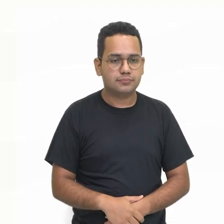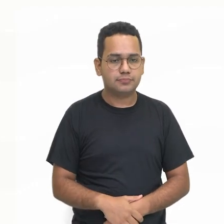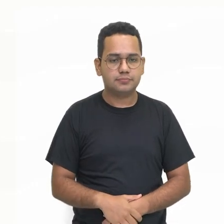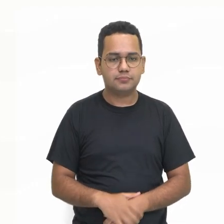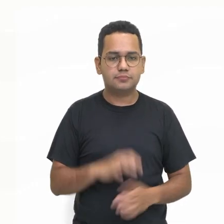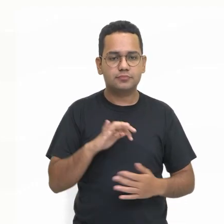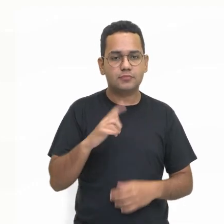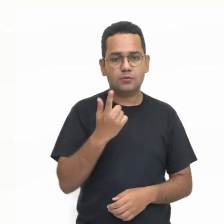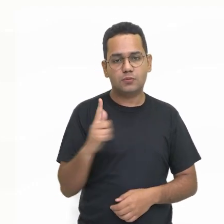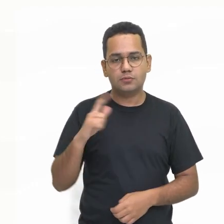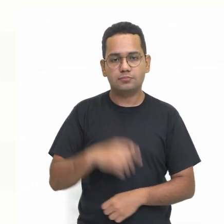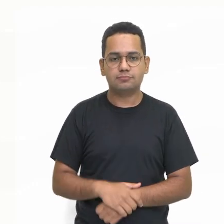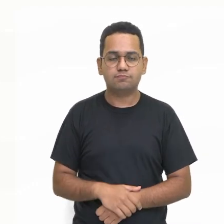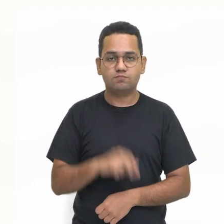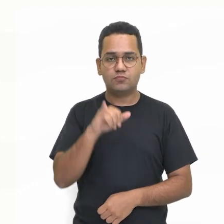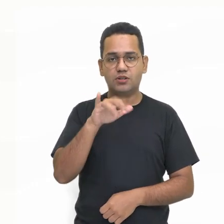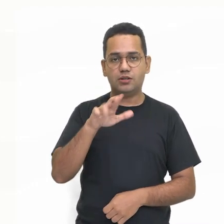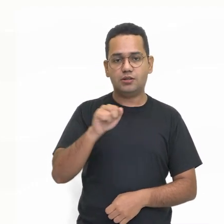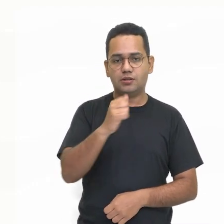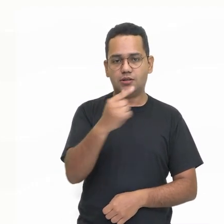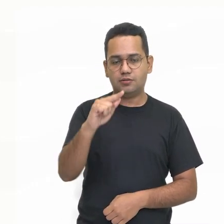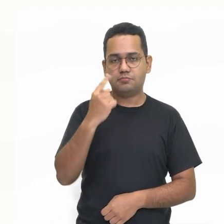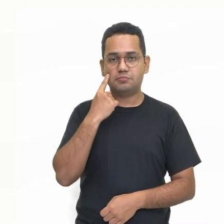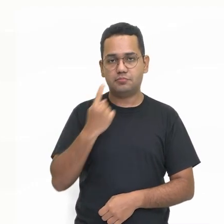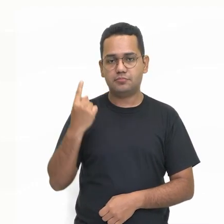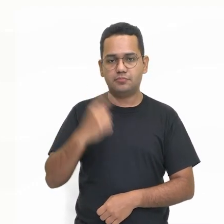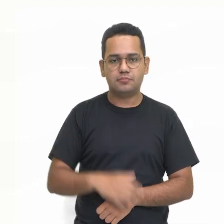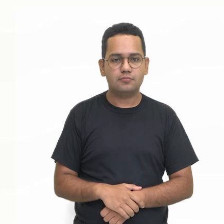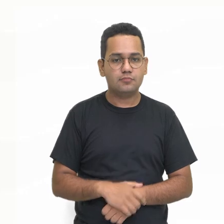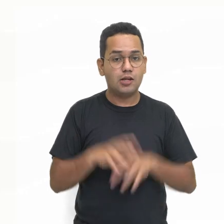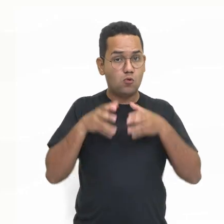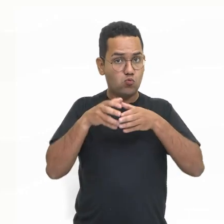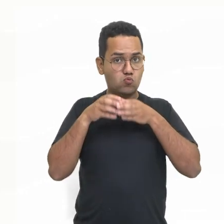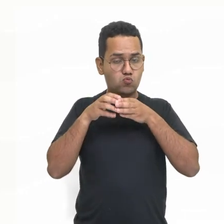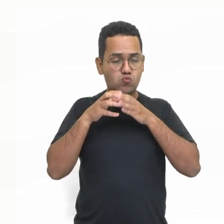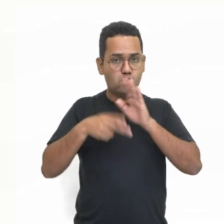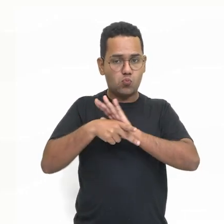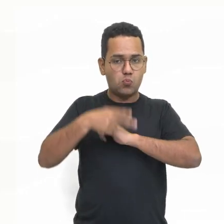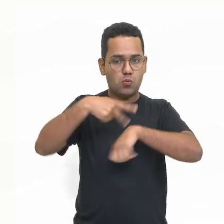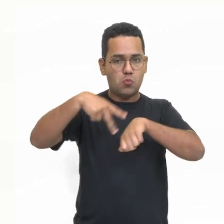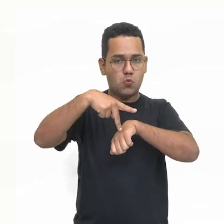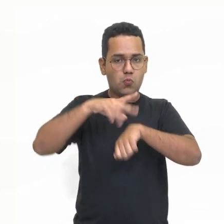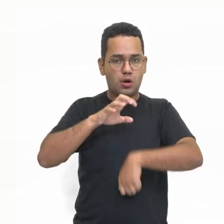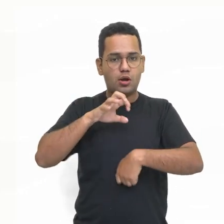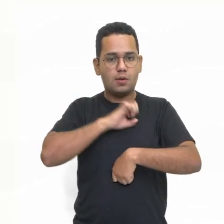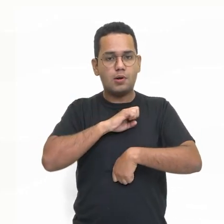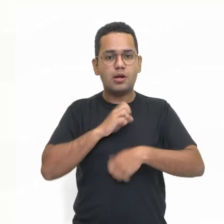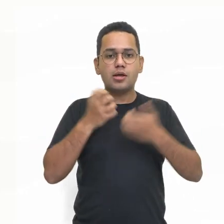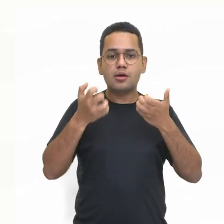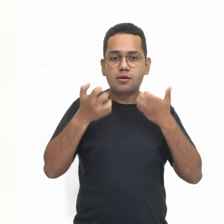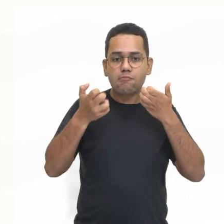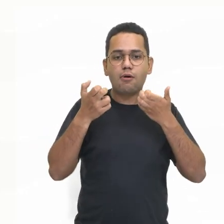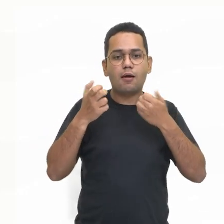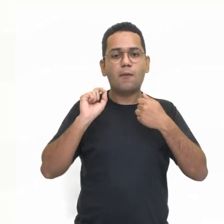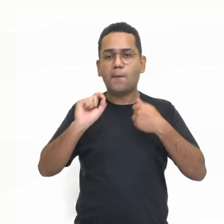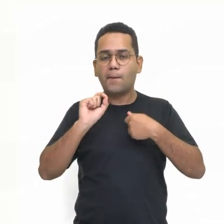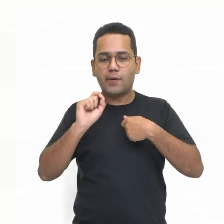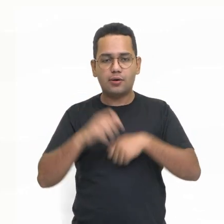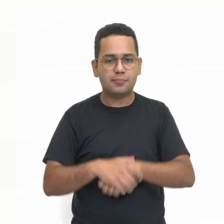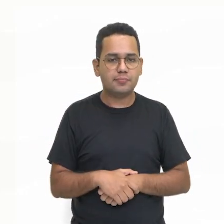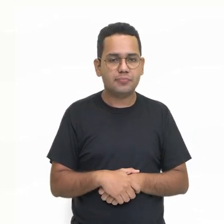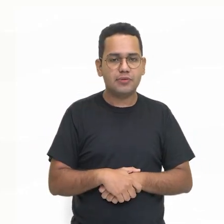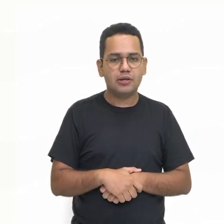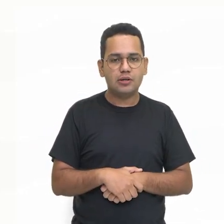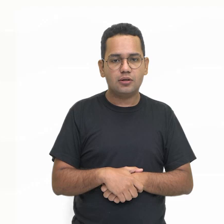Nosso próximo território é o Irã. O movimento nacionalista levou à nacionalização da